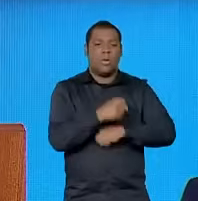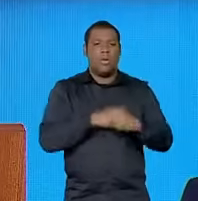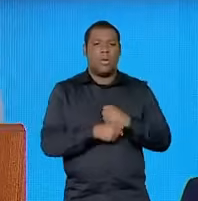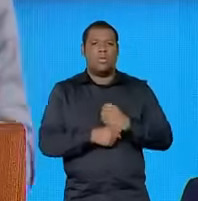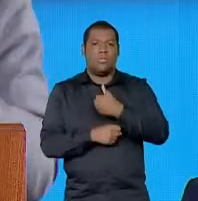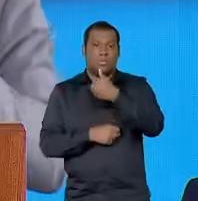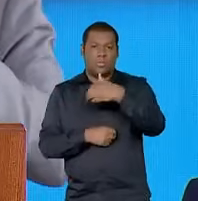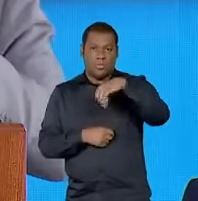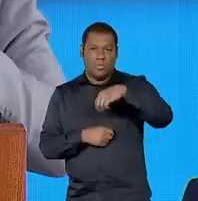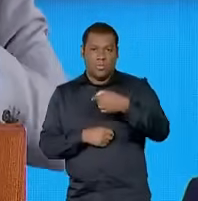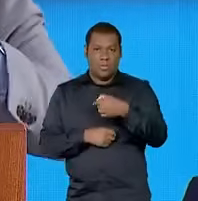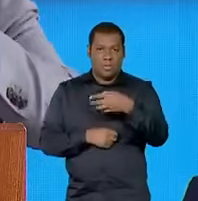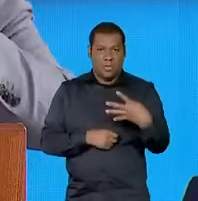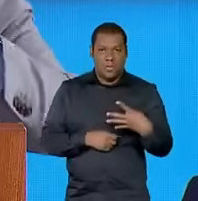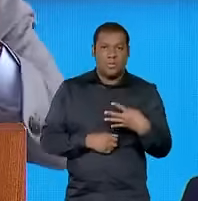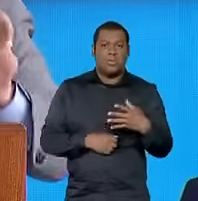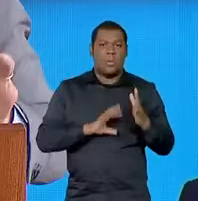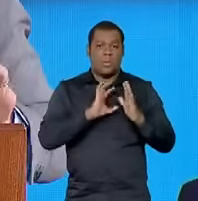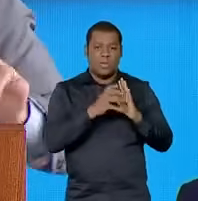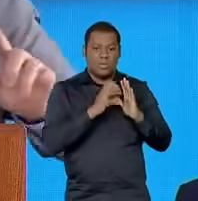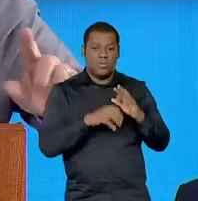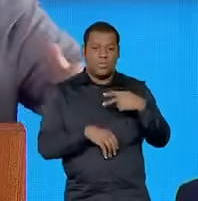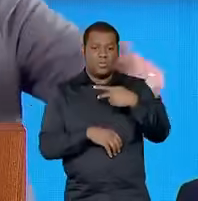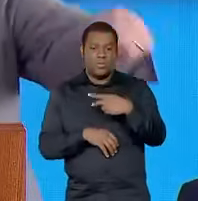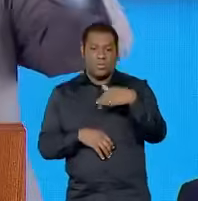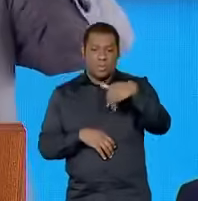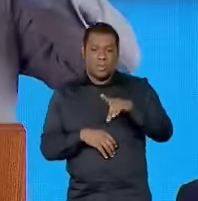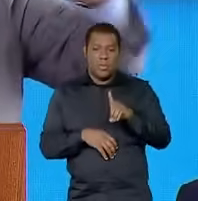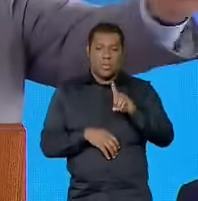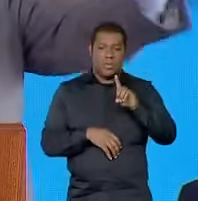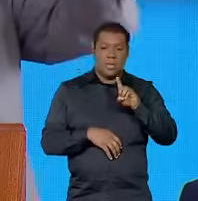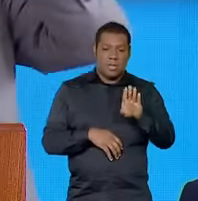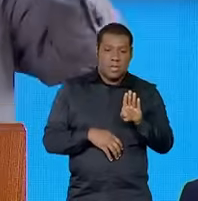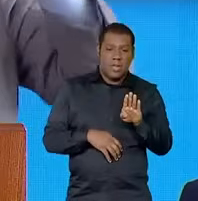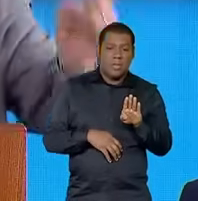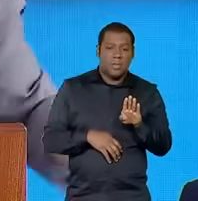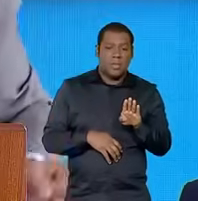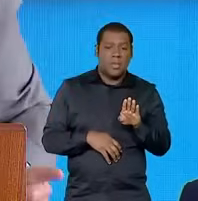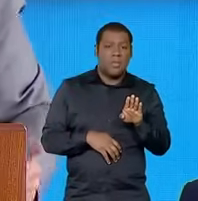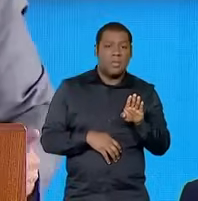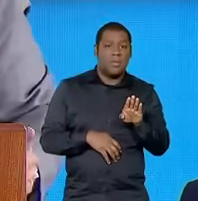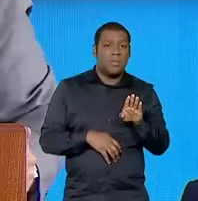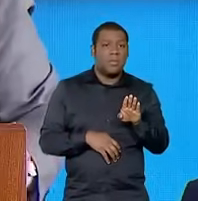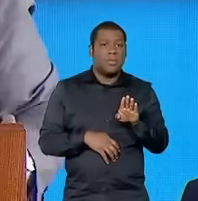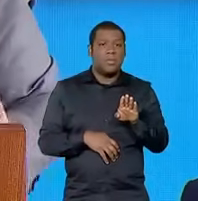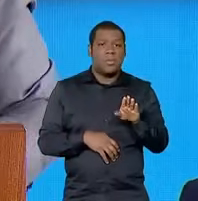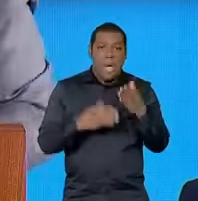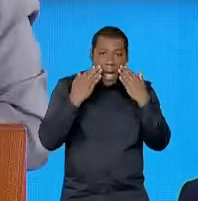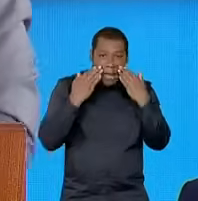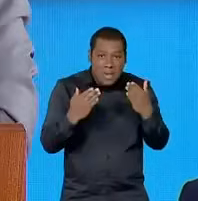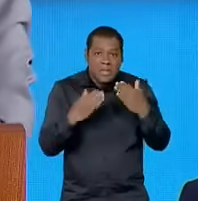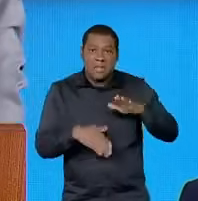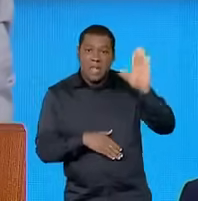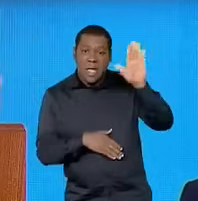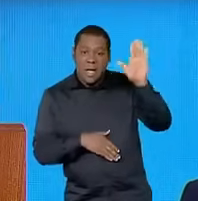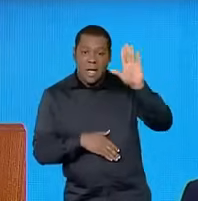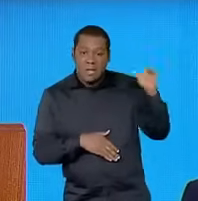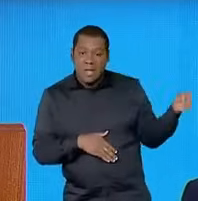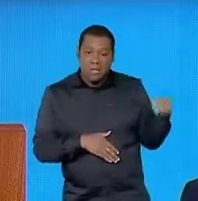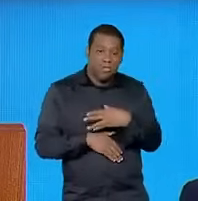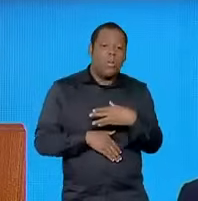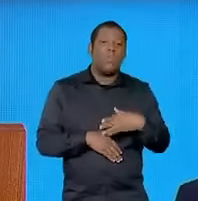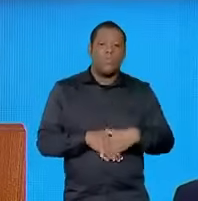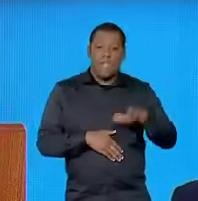74, o PMDB lançou um monte de candidato novo que foi eleito sem nenhuma perspectiva. O Quercia disputou